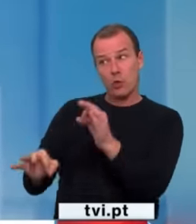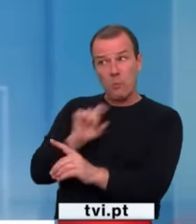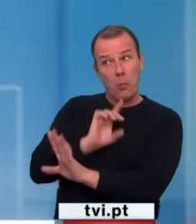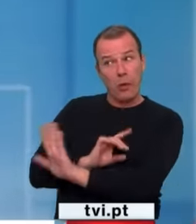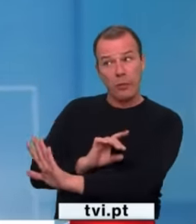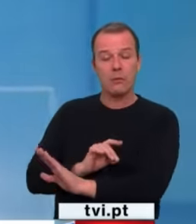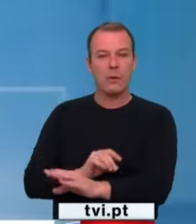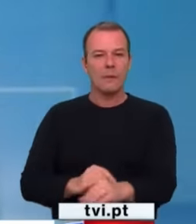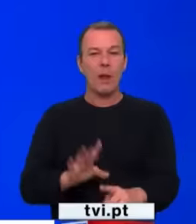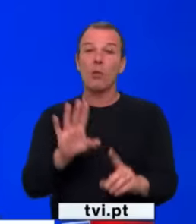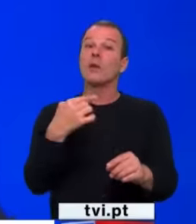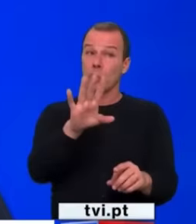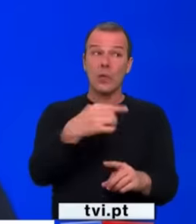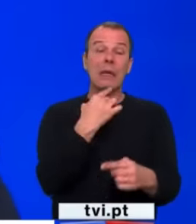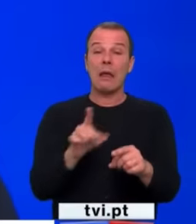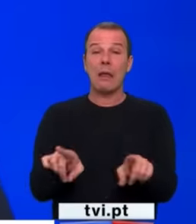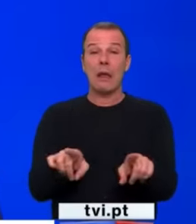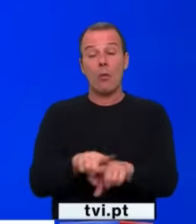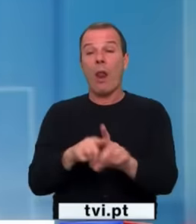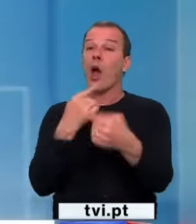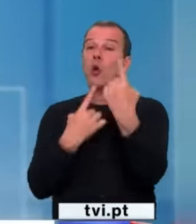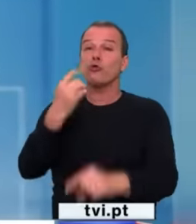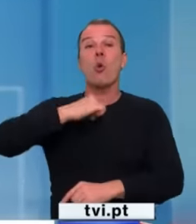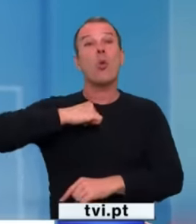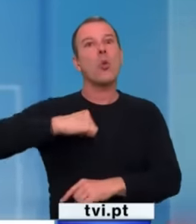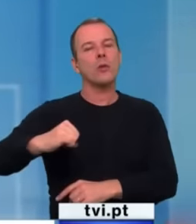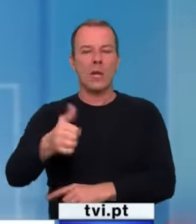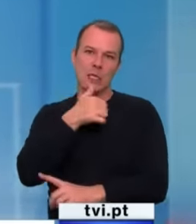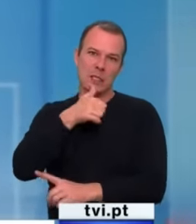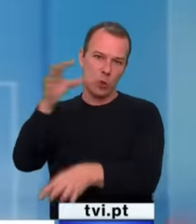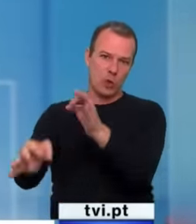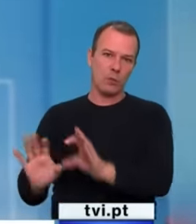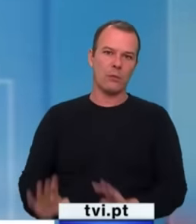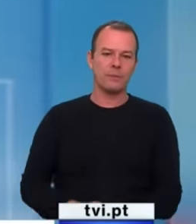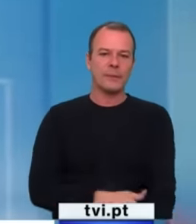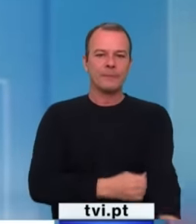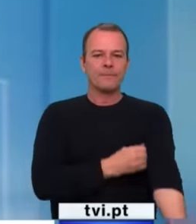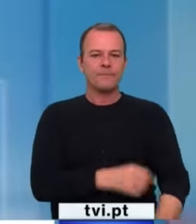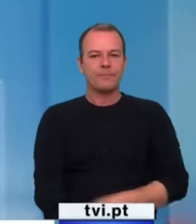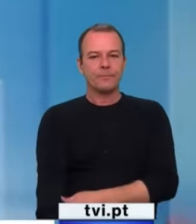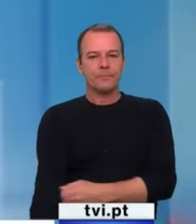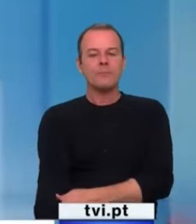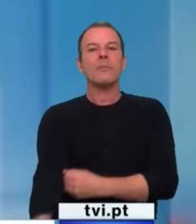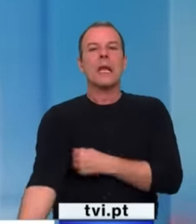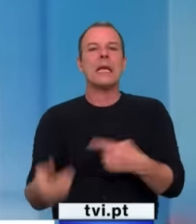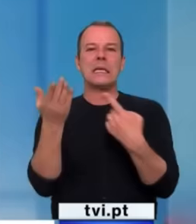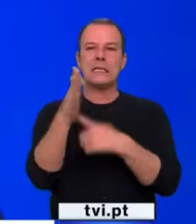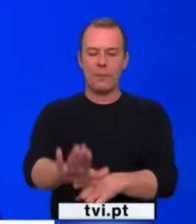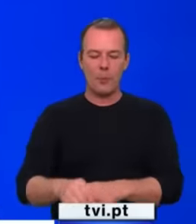falar de recursos contra as decisões do Tribunal. Portanto, a sua proposta em relação aos recursos é apenas em relação à defesa... Vou-lhe dar um exemplo. A